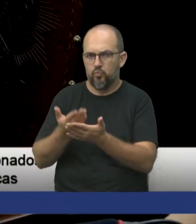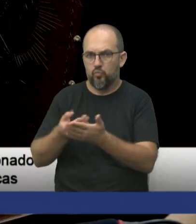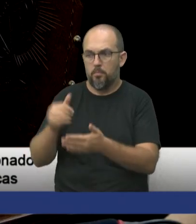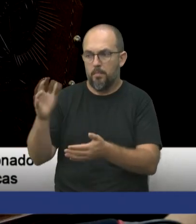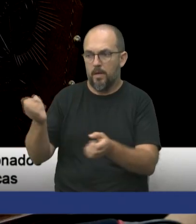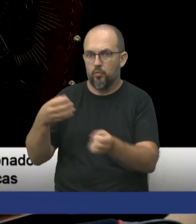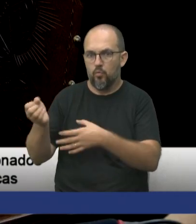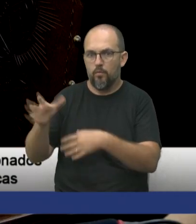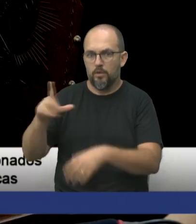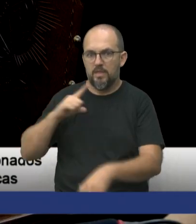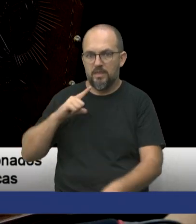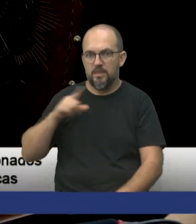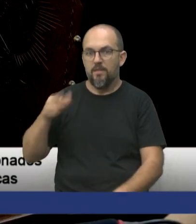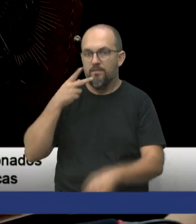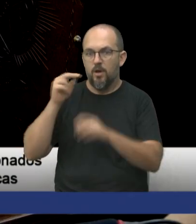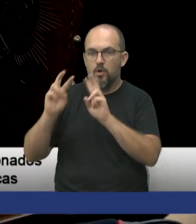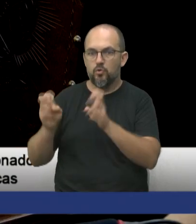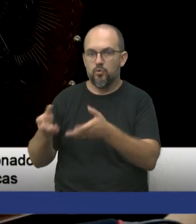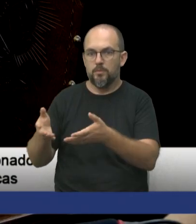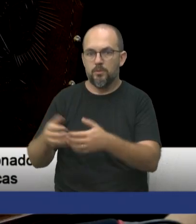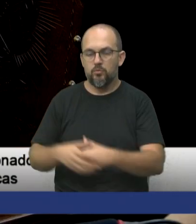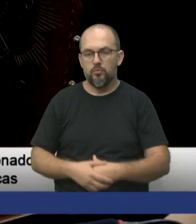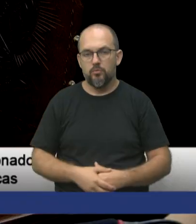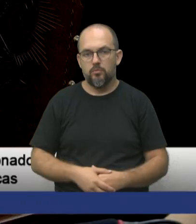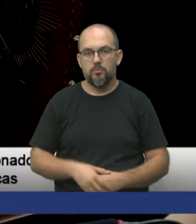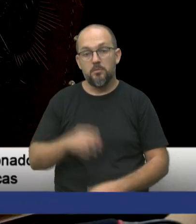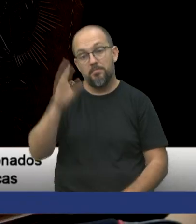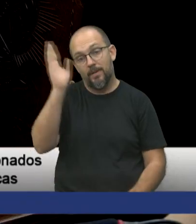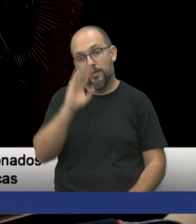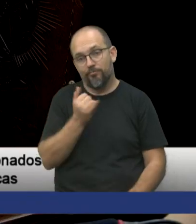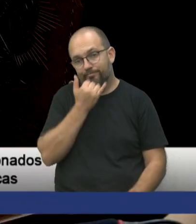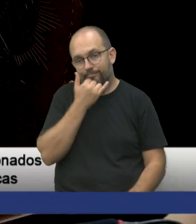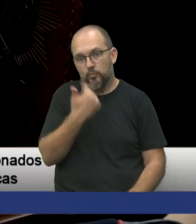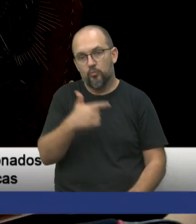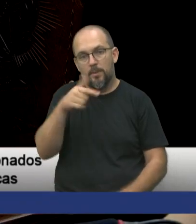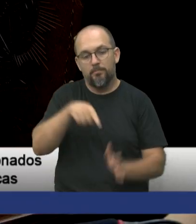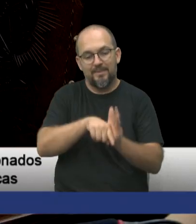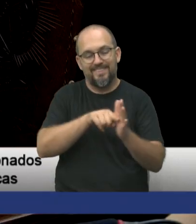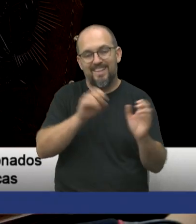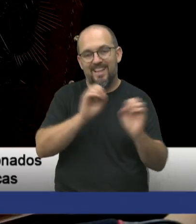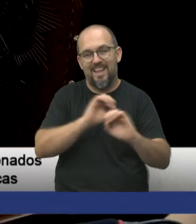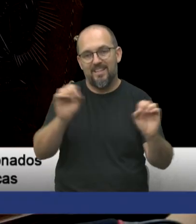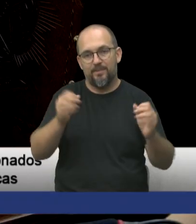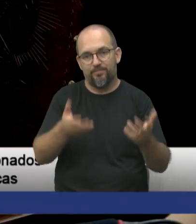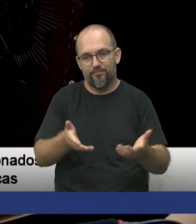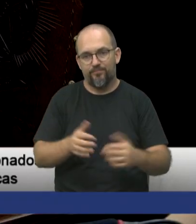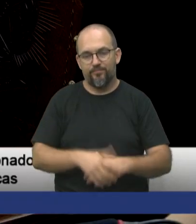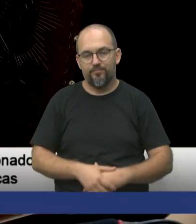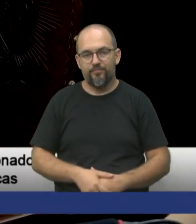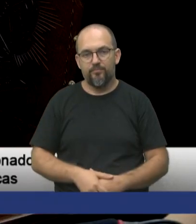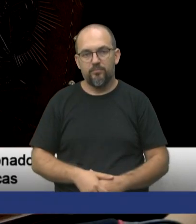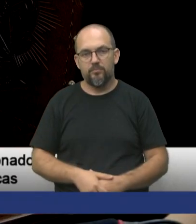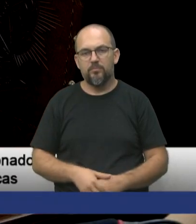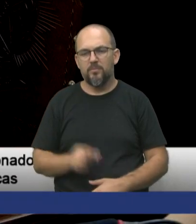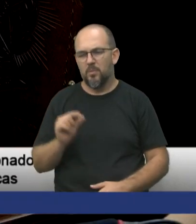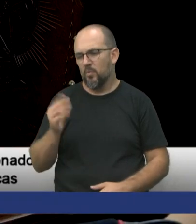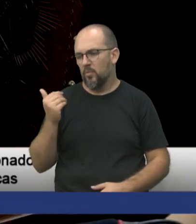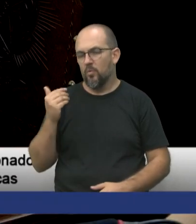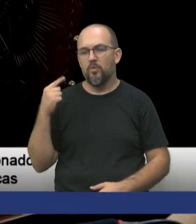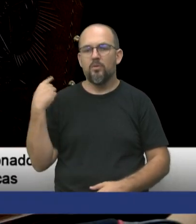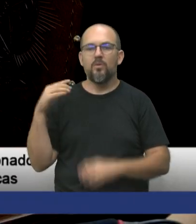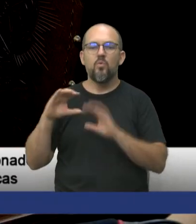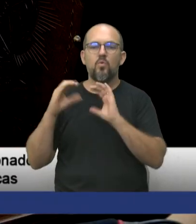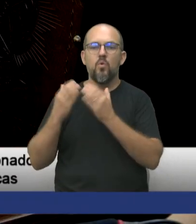atuais que a gente tem dizem sobre isso. Digo, o Brasil não tem estudo nenhum sobre isso, né? A gente acabou de chegar de um